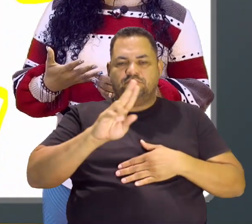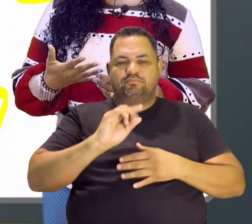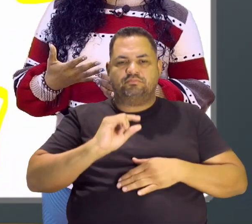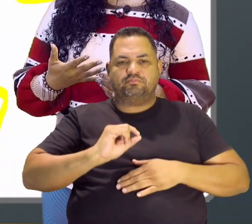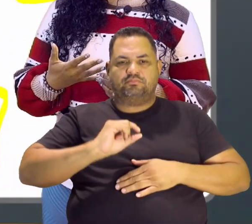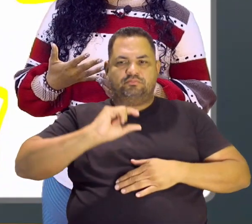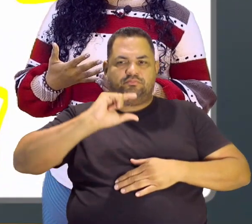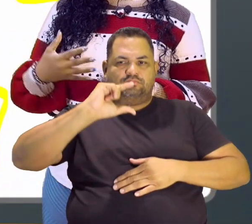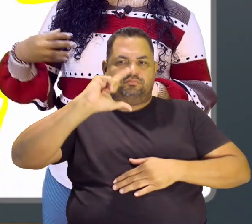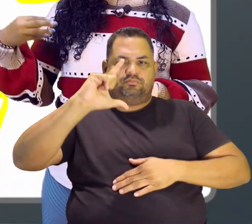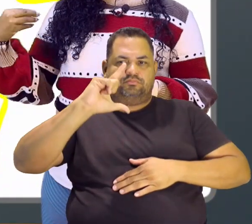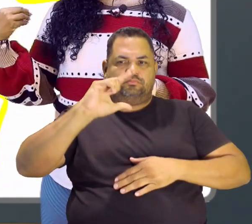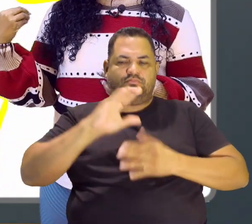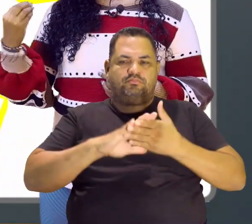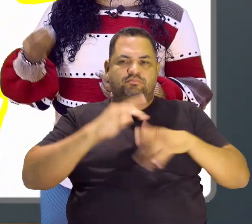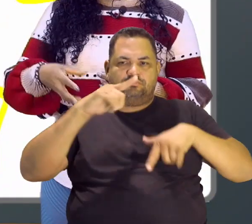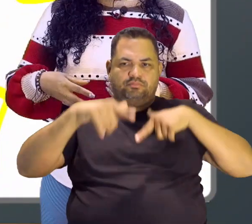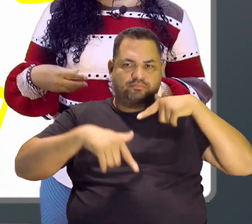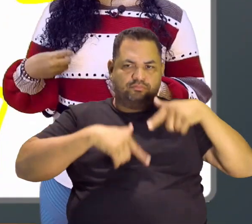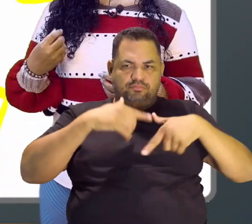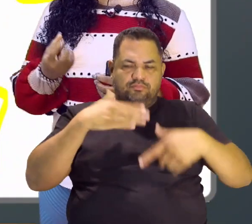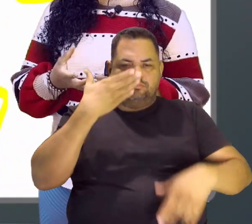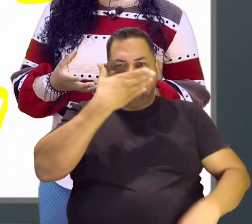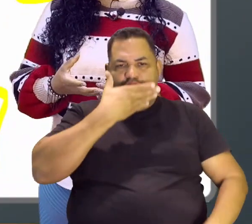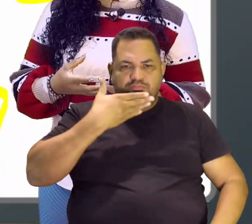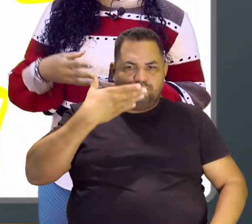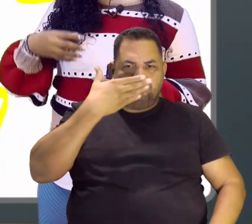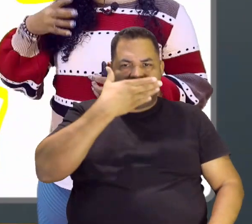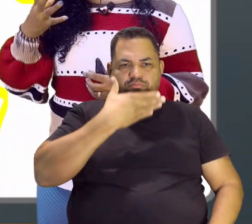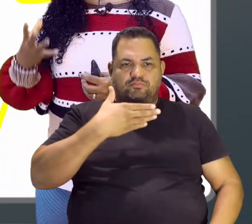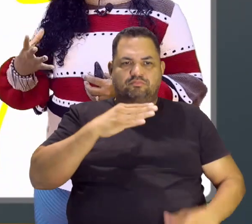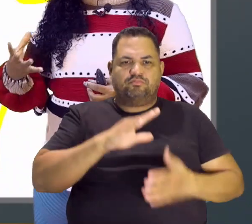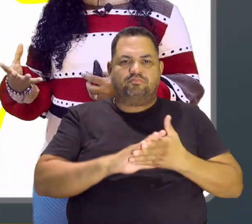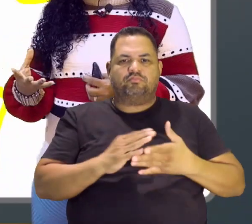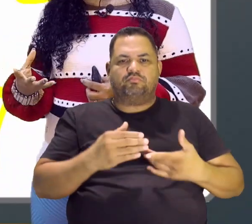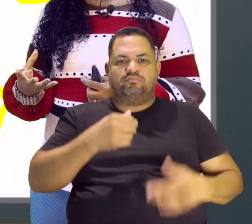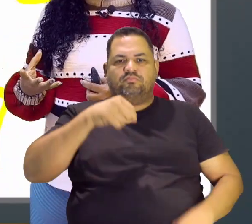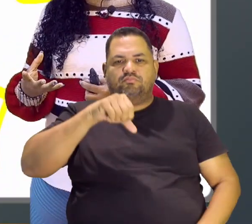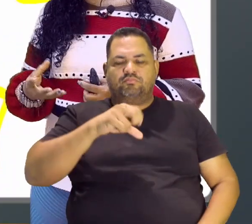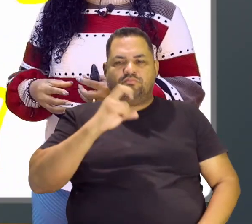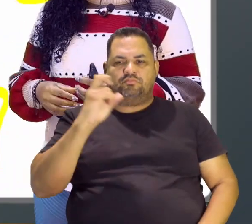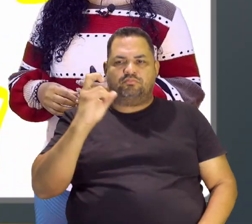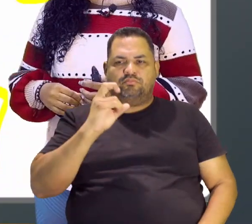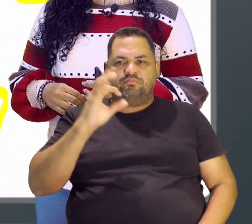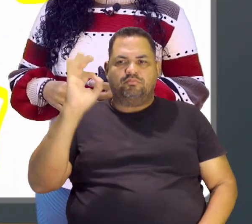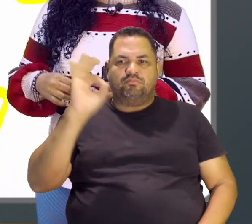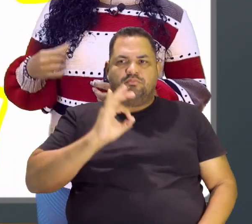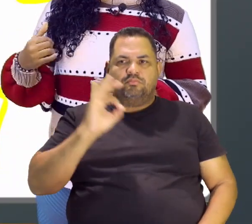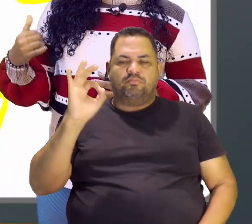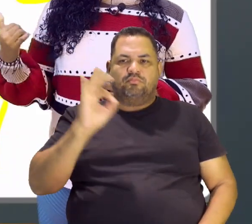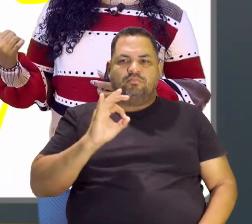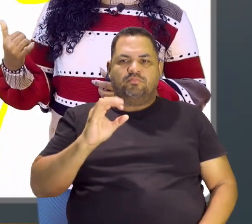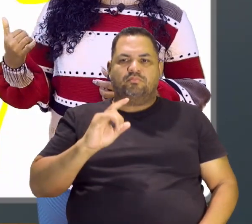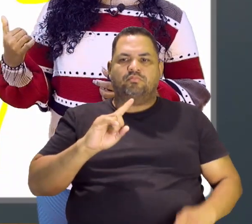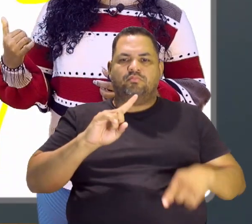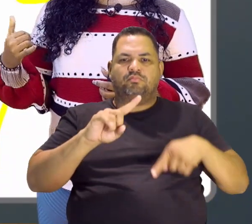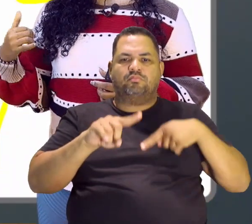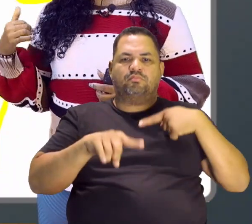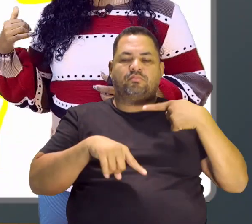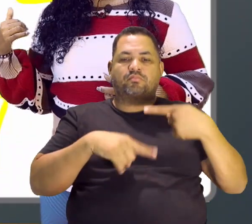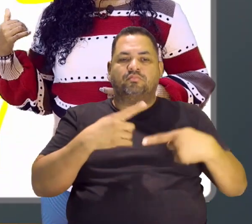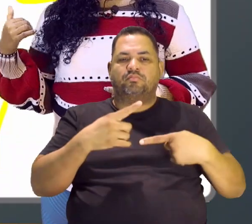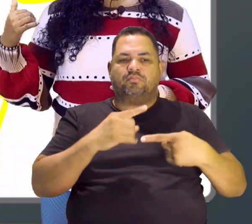aí dessa produção da glicose mais o glicogênio, 95%, né? E no Endurance,